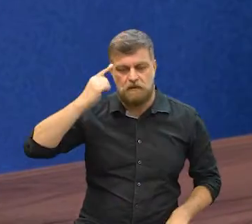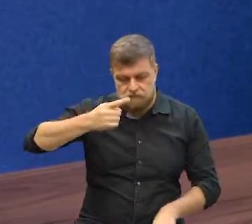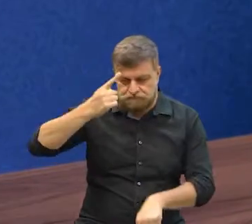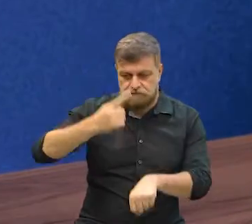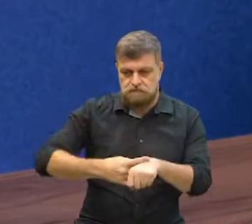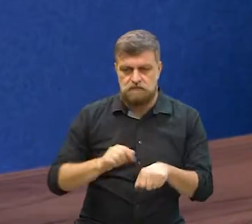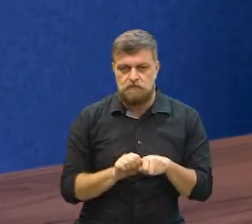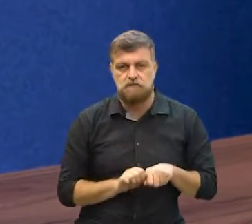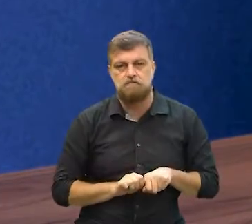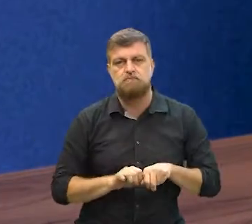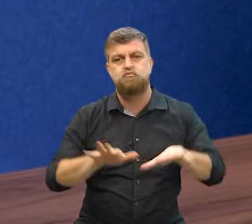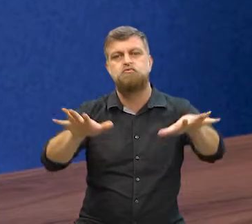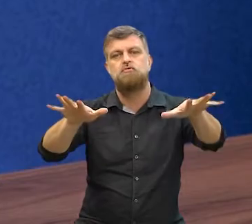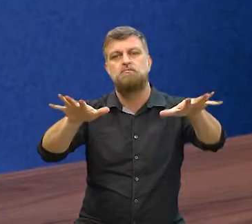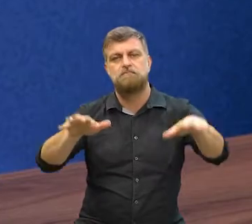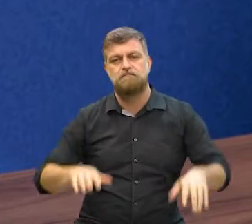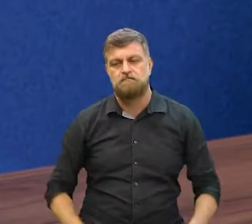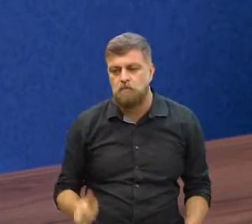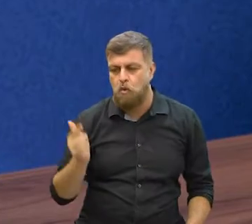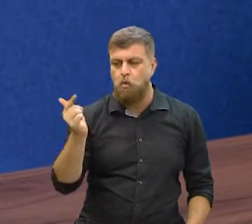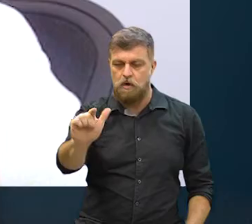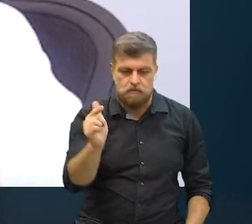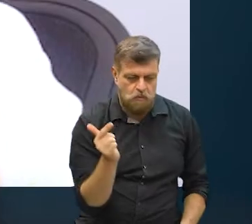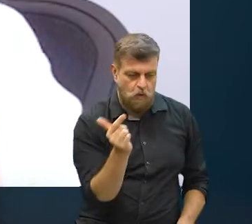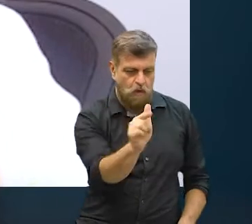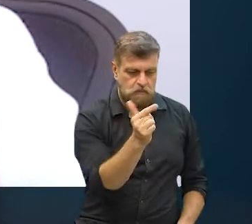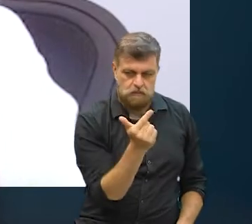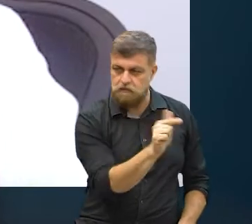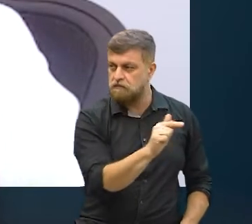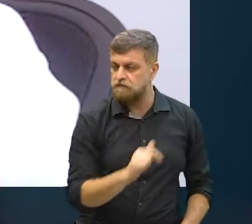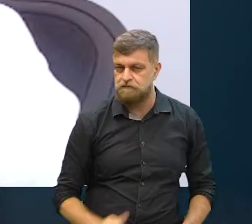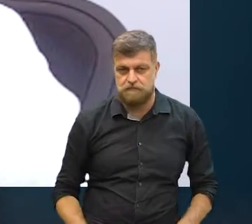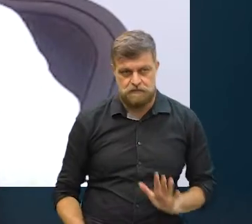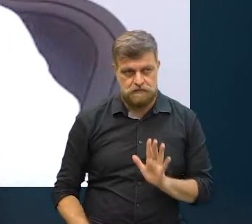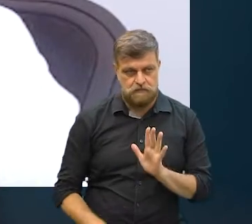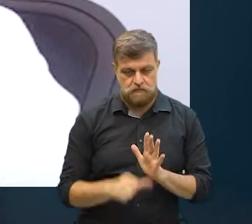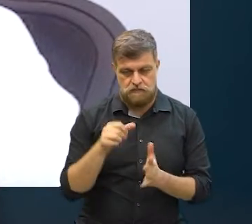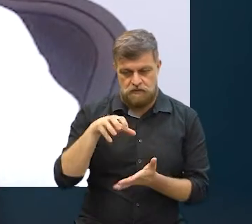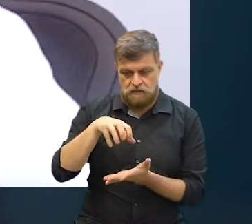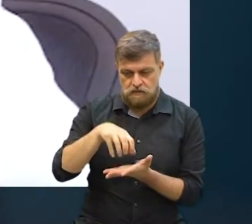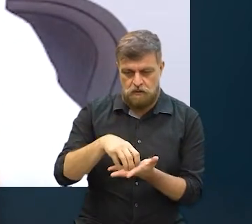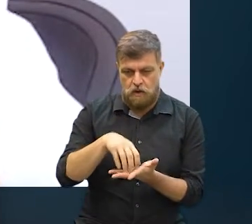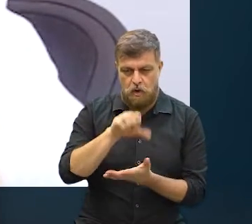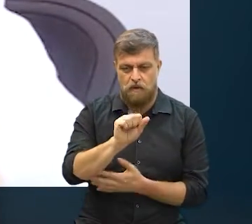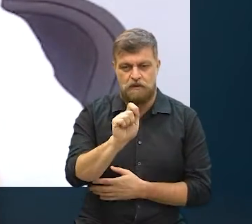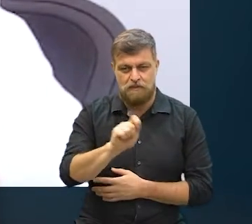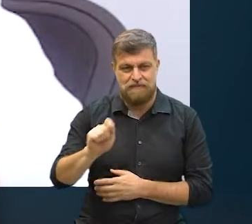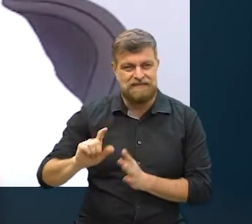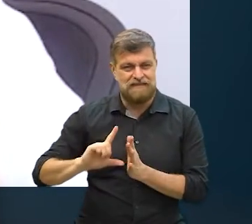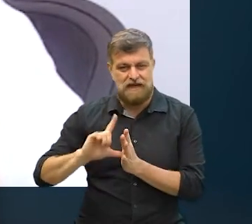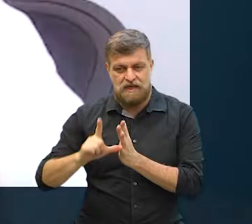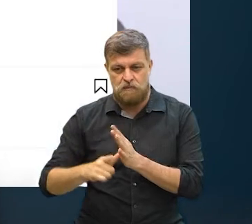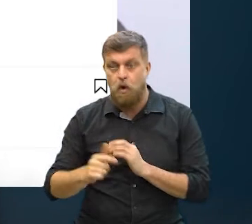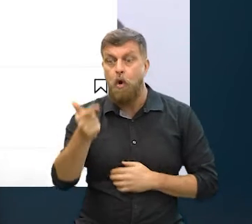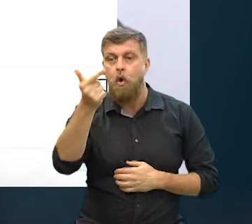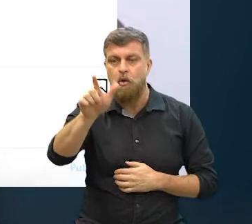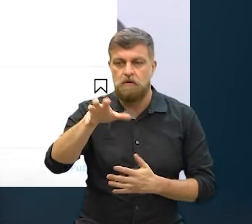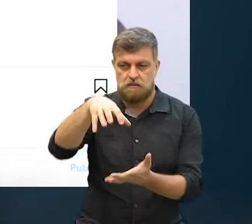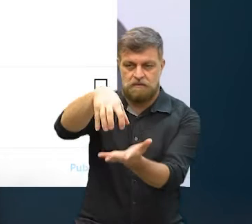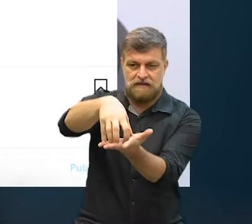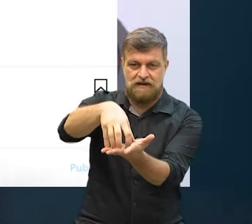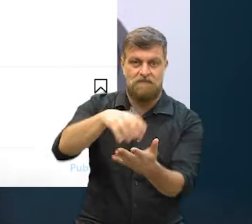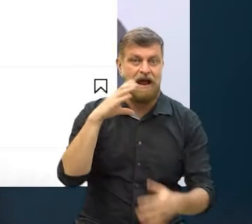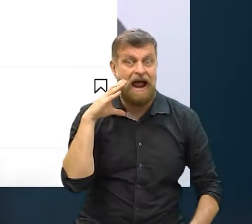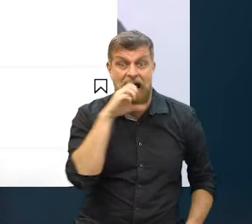falaram: é hora de expandir o negócio. Nossa primeira unidade começou 8 meses depois, a gente já abriu mais